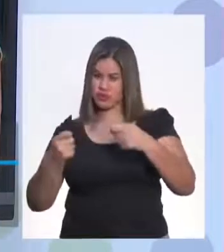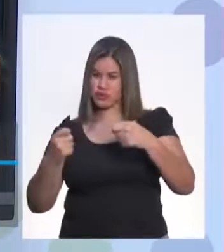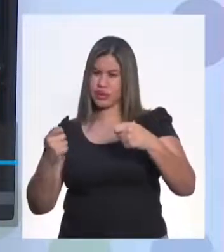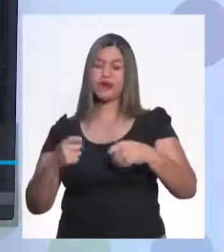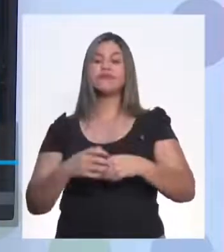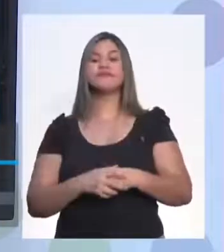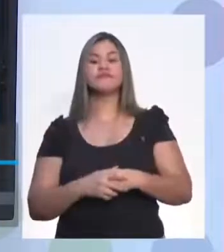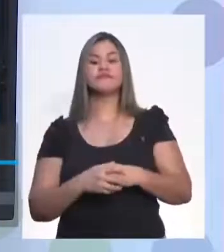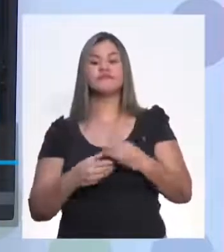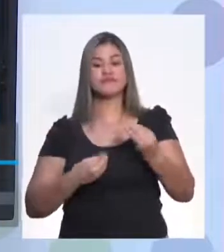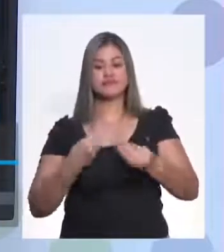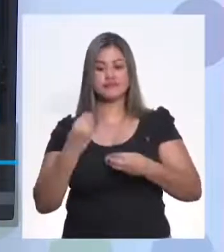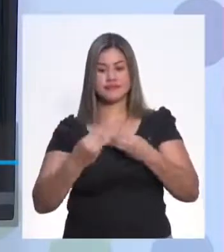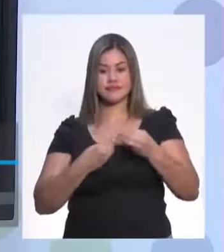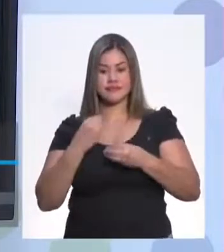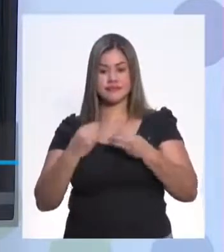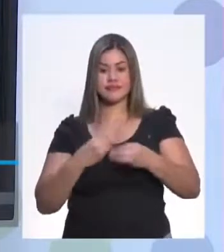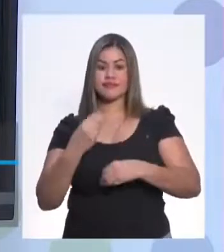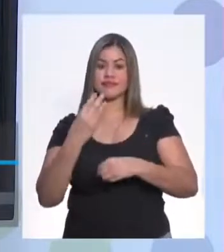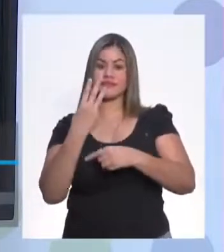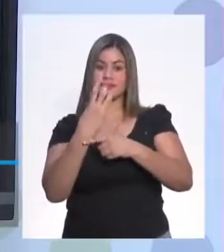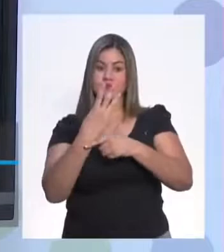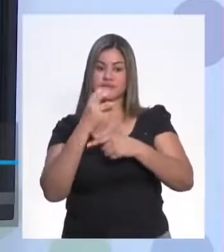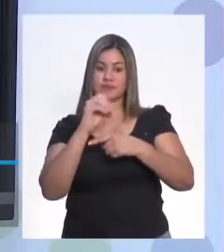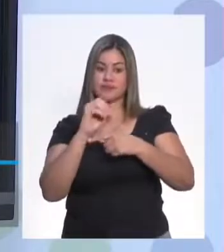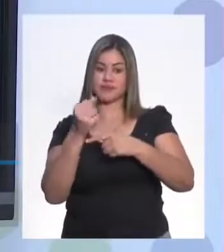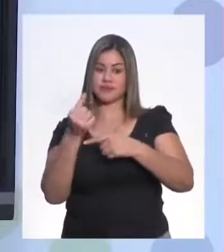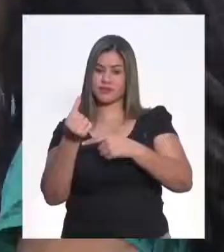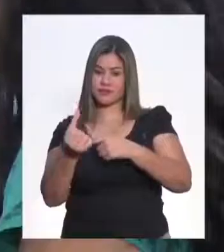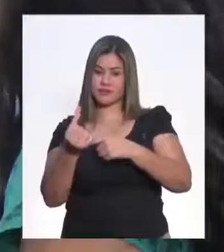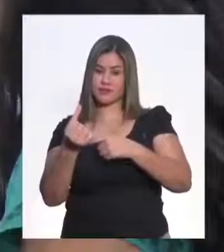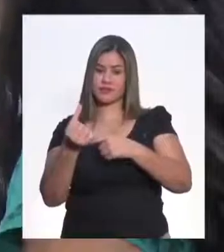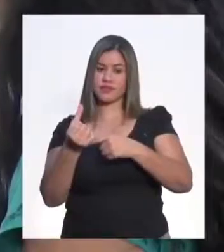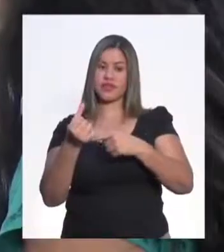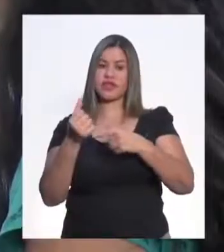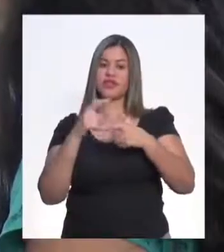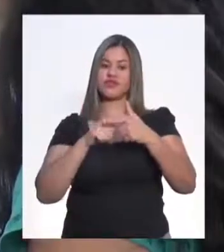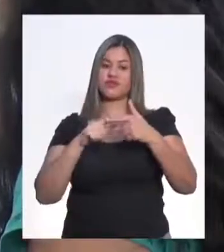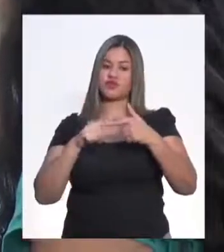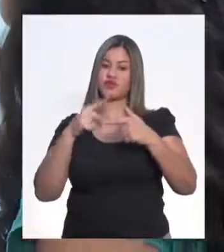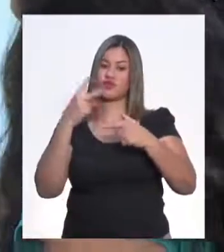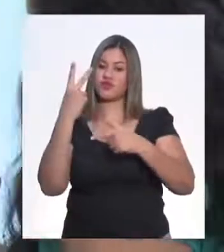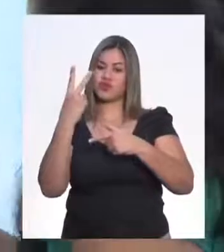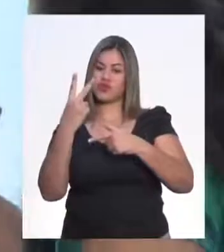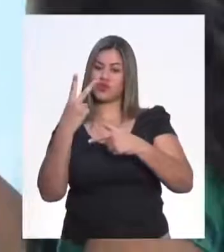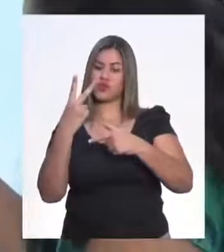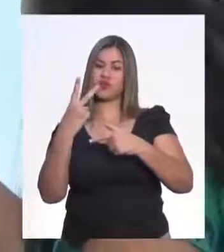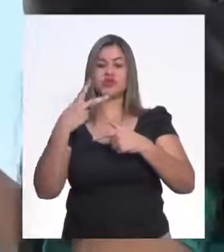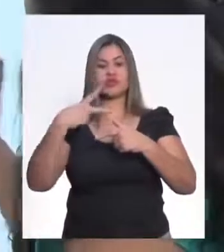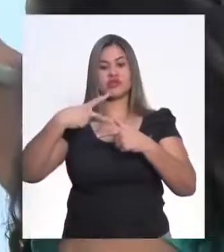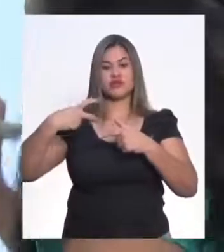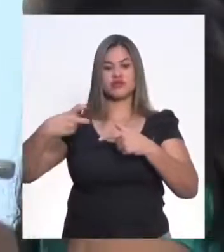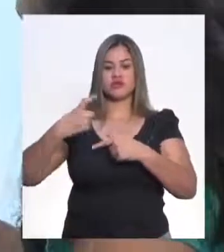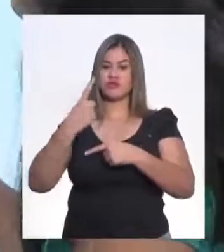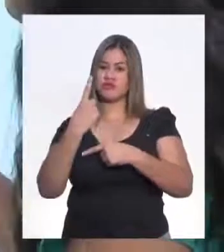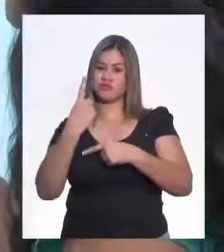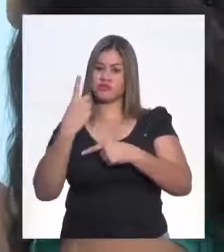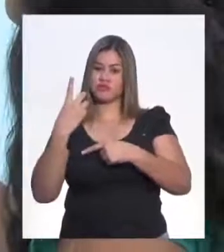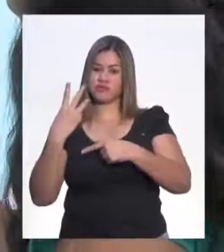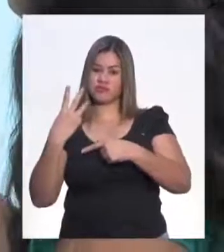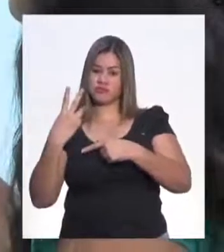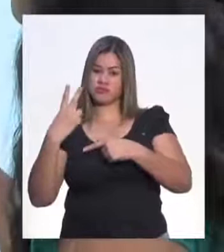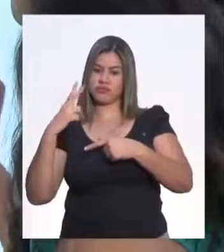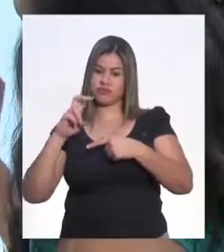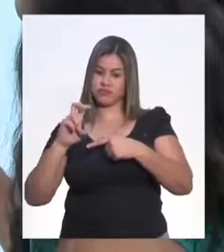bem. 306. 300 é 150 e o 6 dividido por 2 dá 3. E o